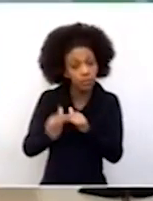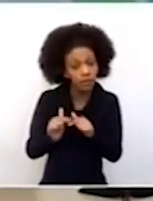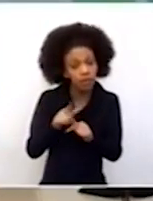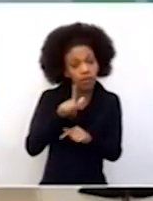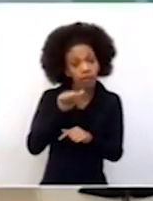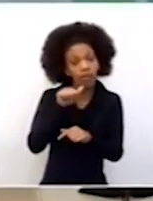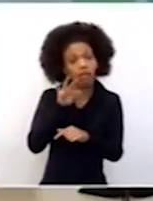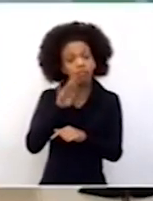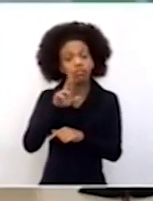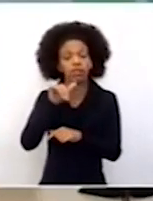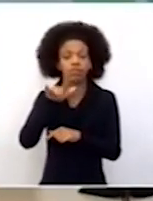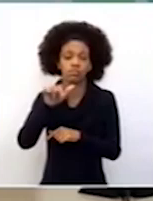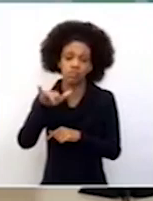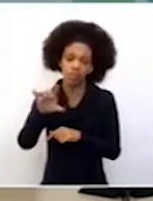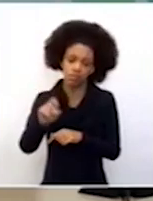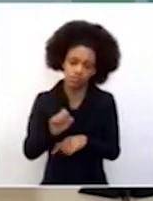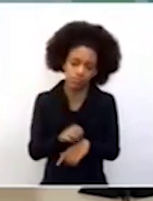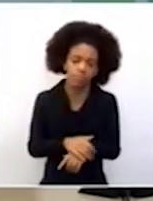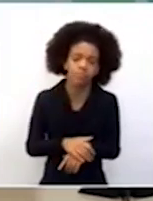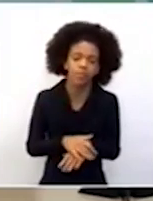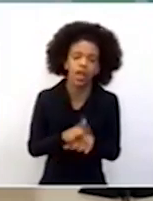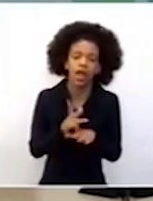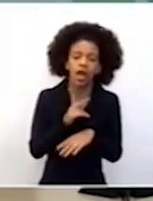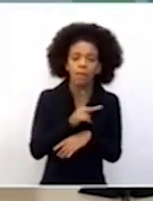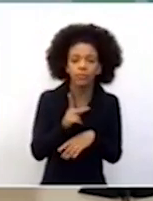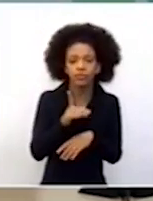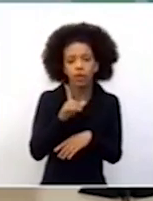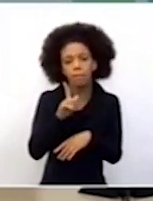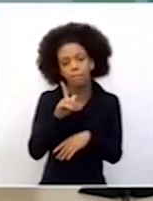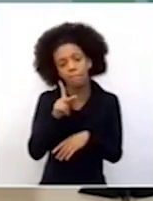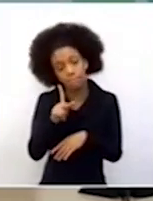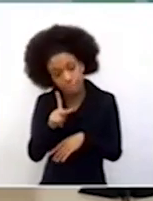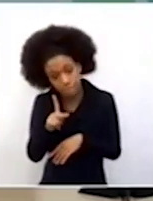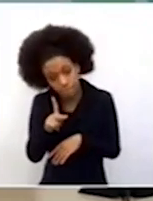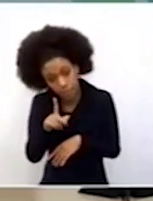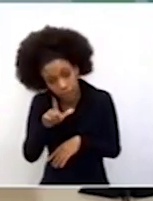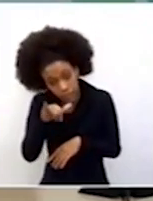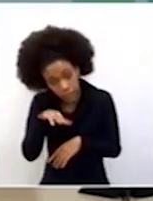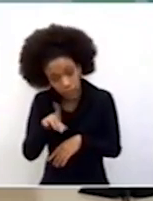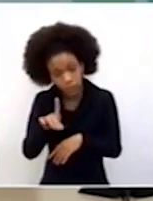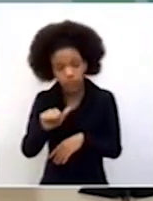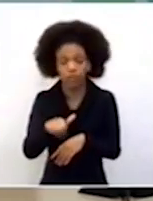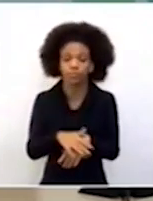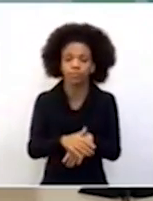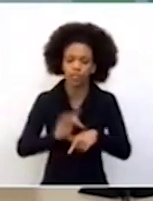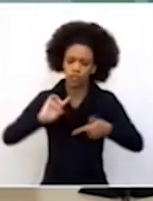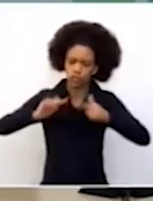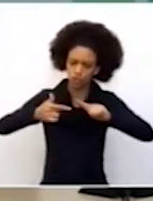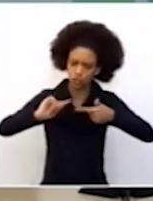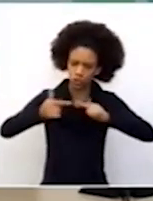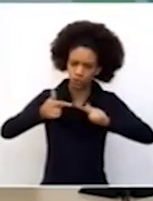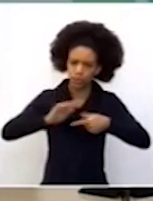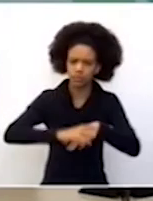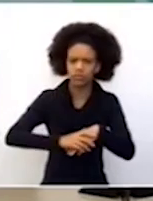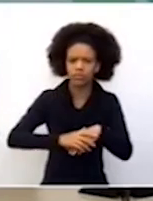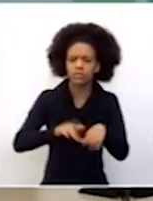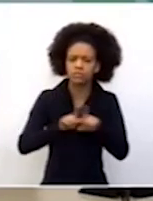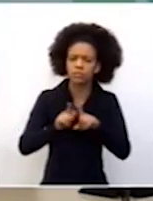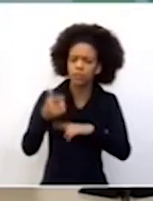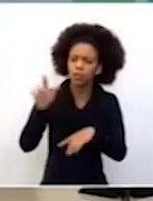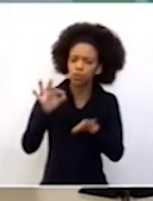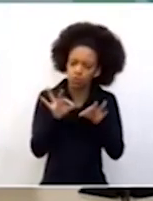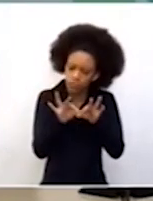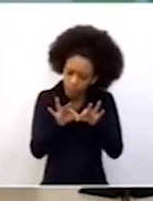lateralidade. A Prolídia colocou a geometria, professora Cláudia e muitos outros,